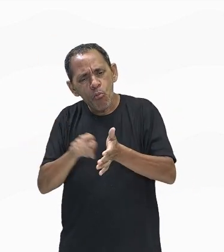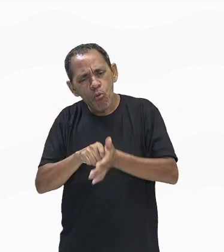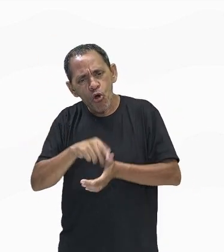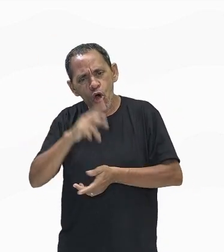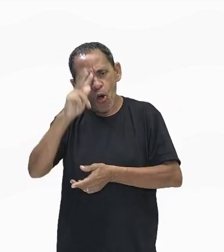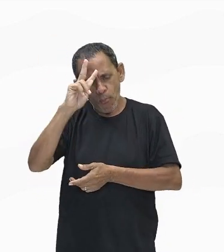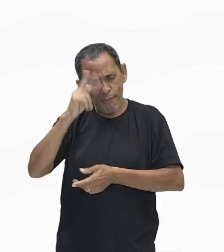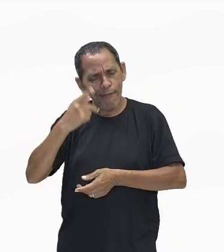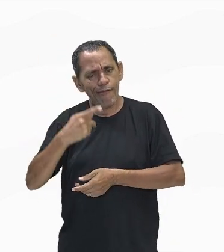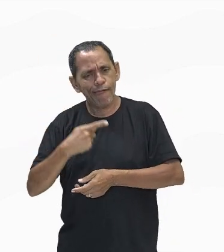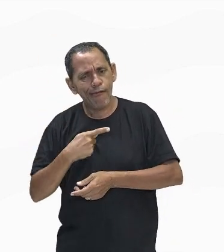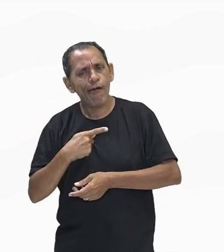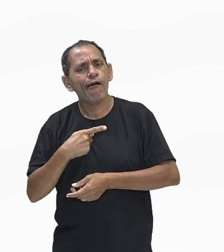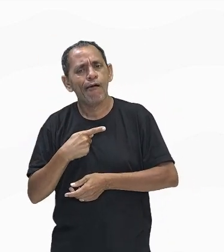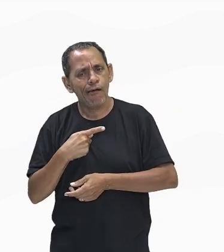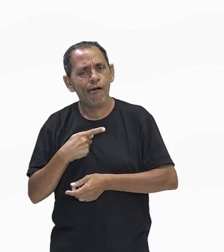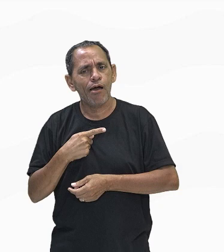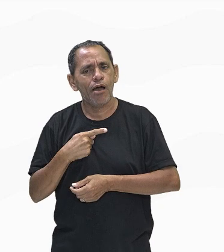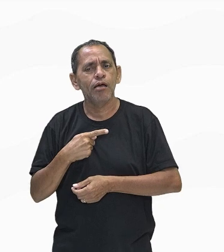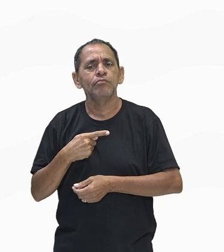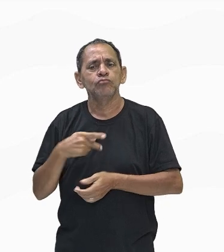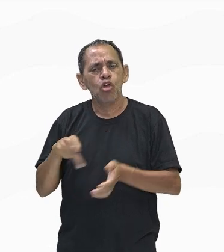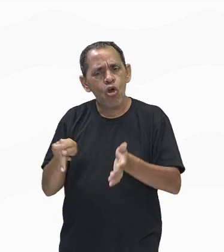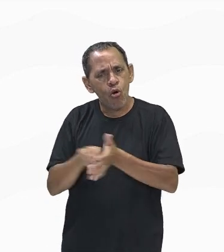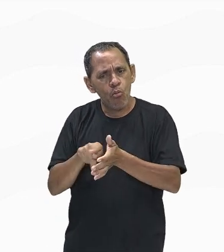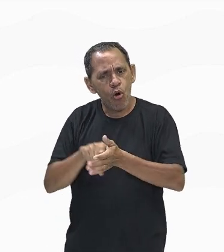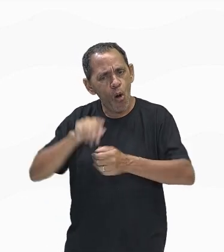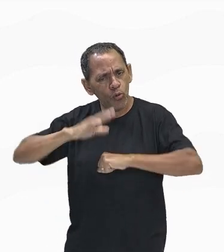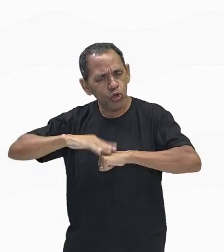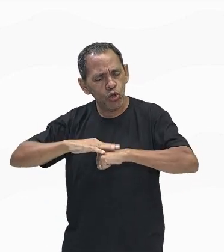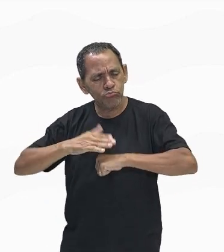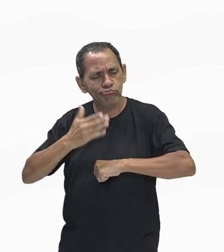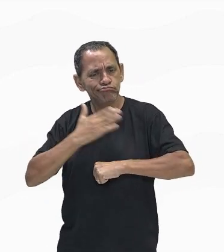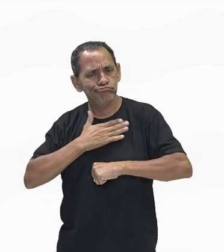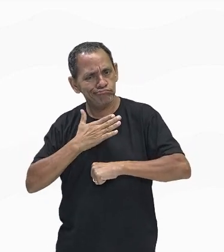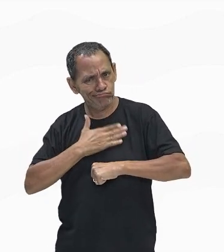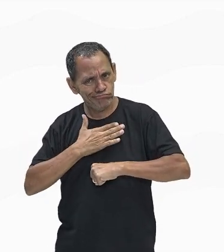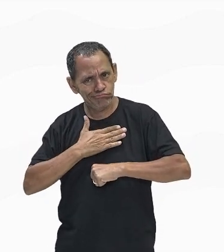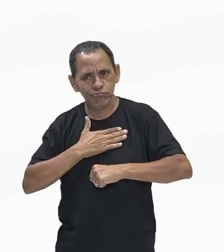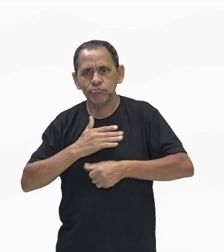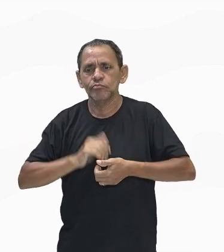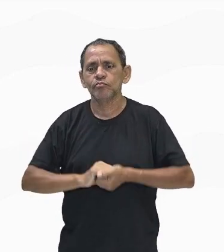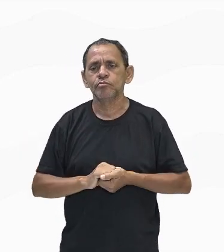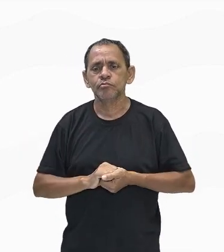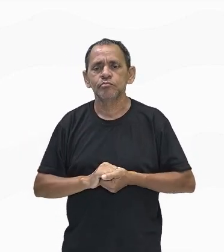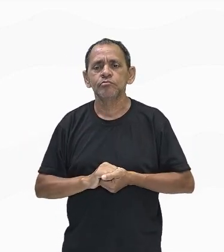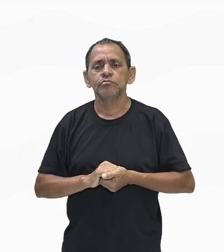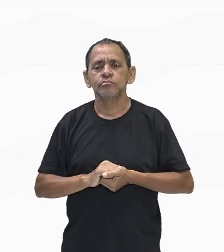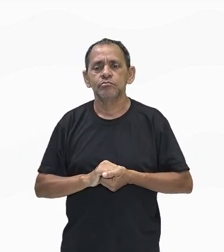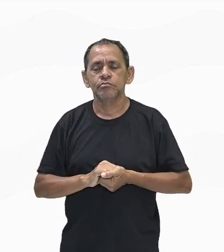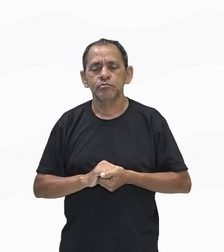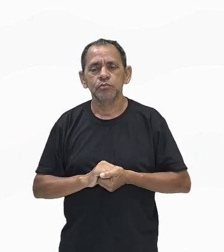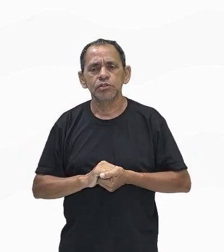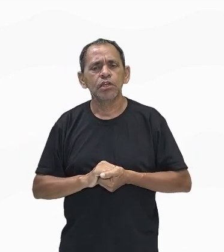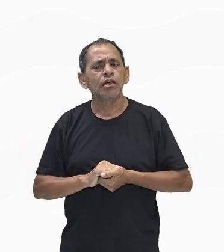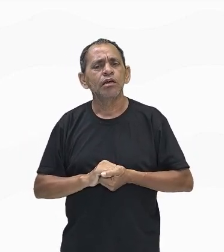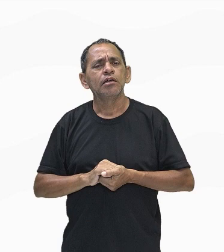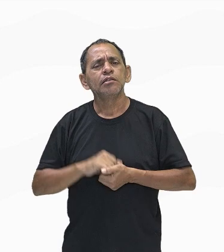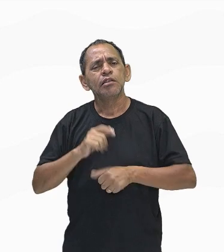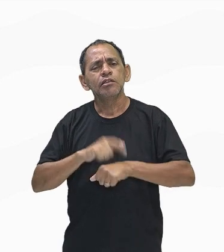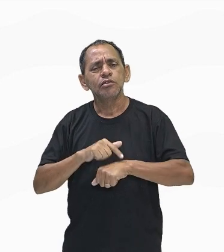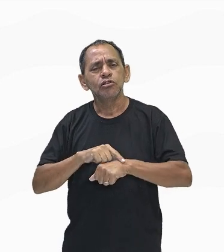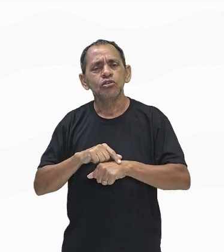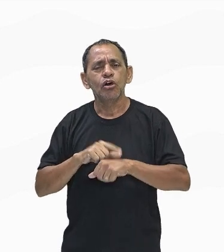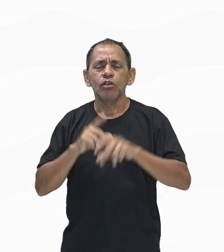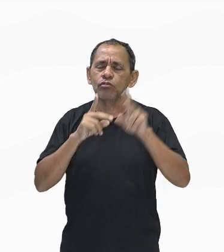a gente tem, provavelmente você também tem, né, consigo mesmo, né, lá, principalmente lá no momento do travesseiro,